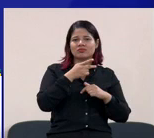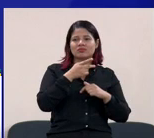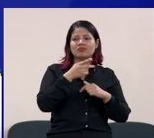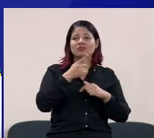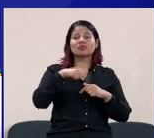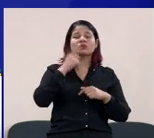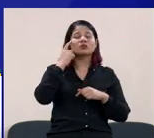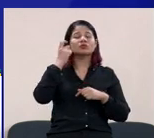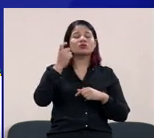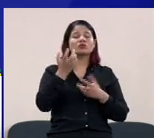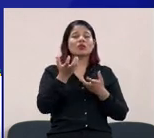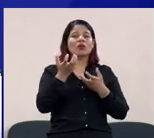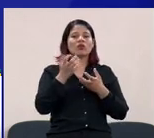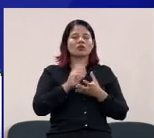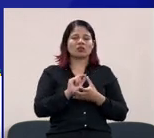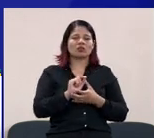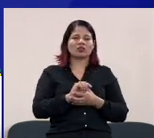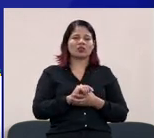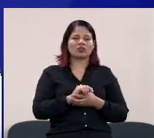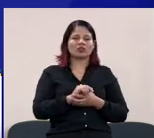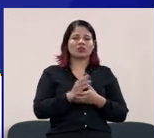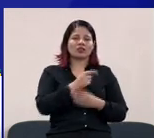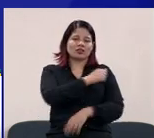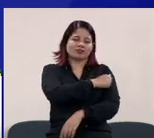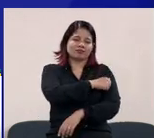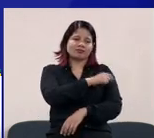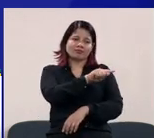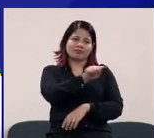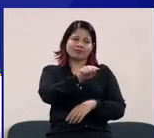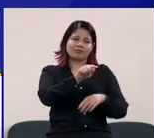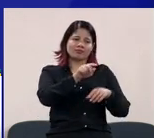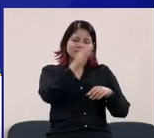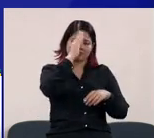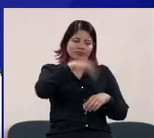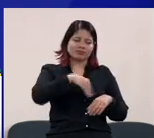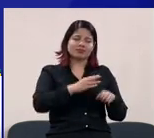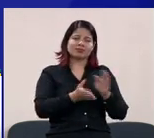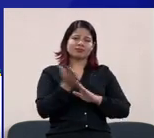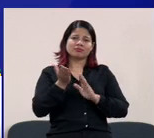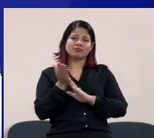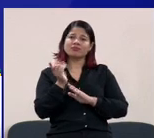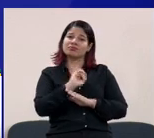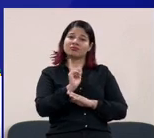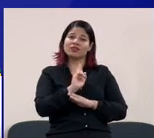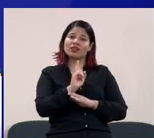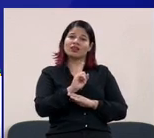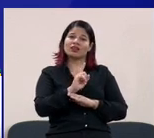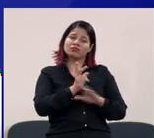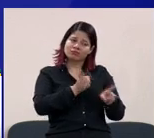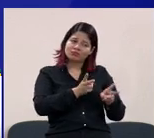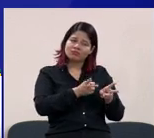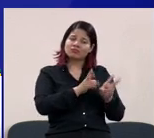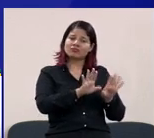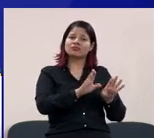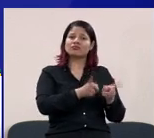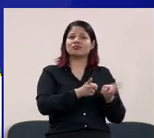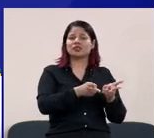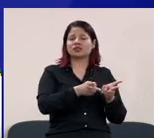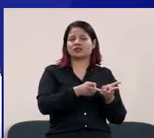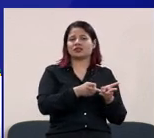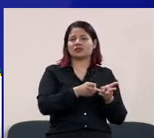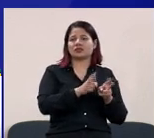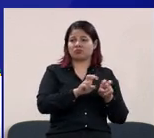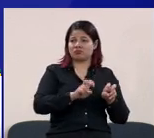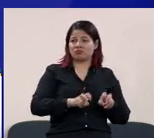ideia é justamente evitar a perda de vagas, se tornar uma universidade de referência. Como eu conversei com o governador há um tempo